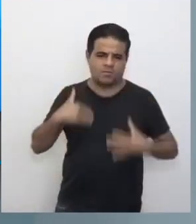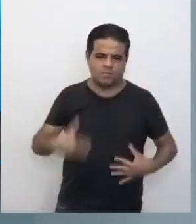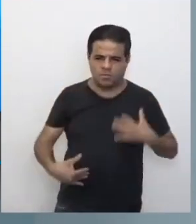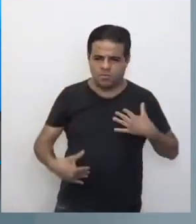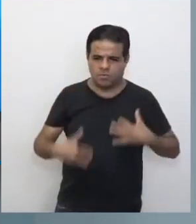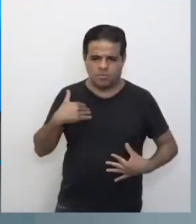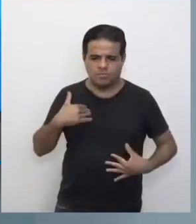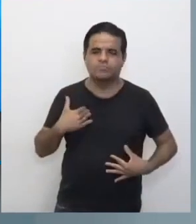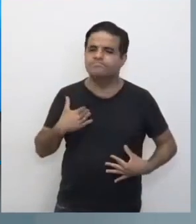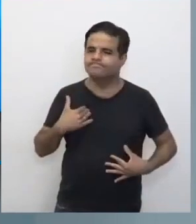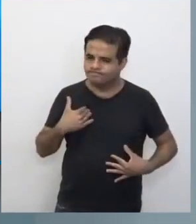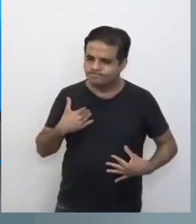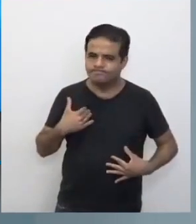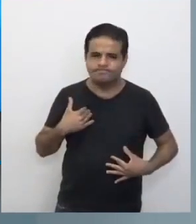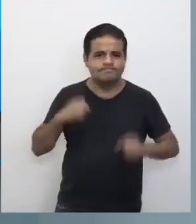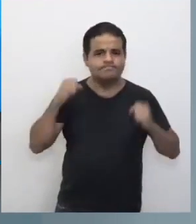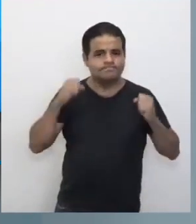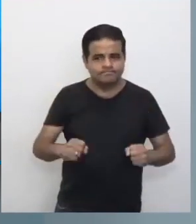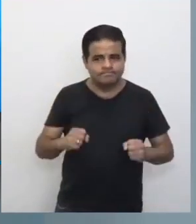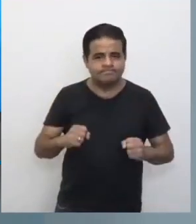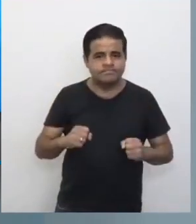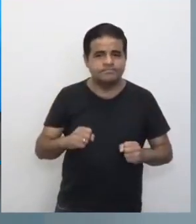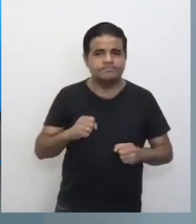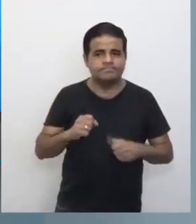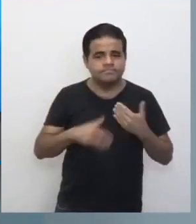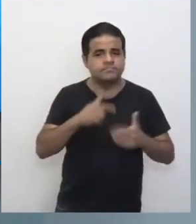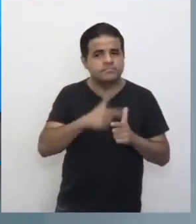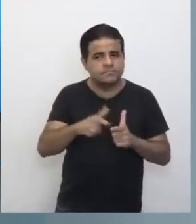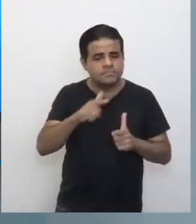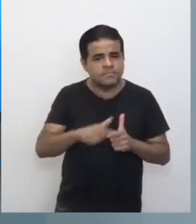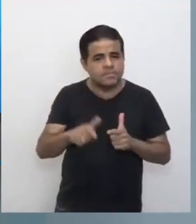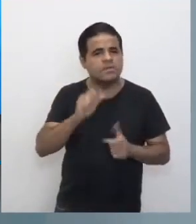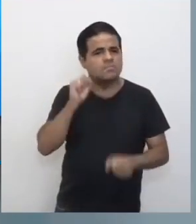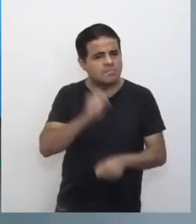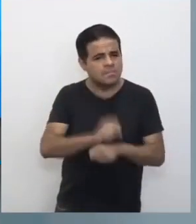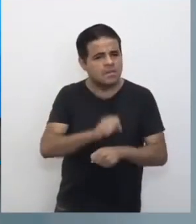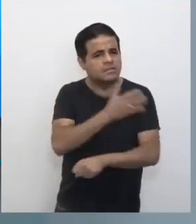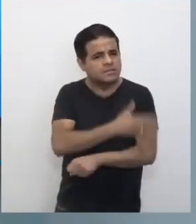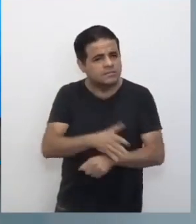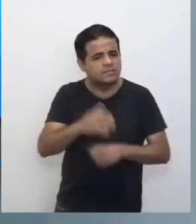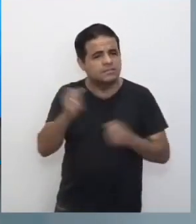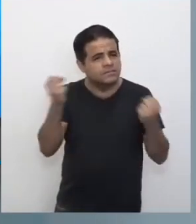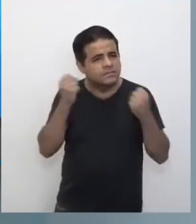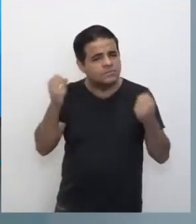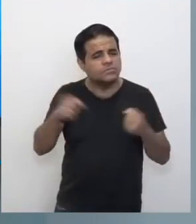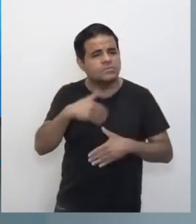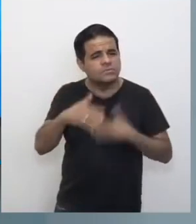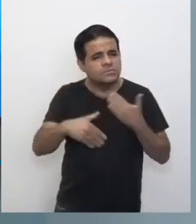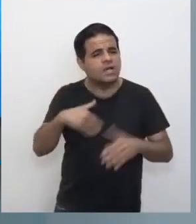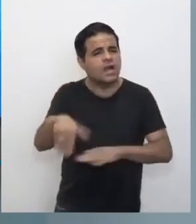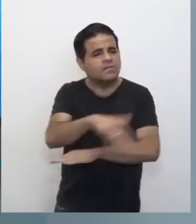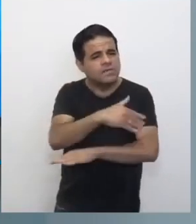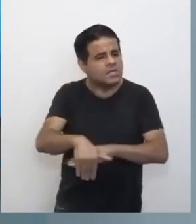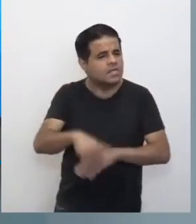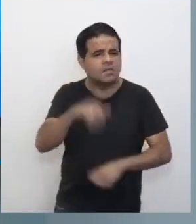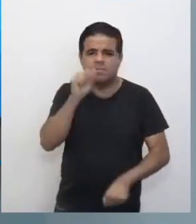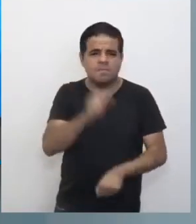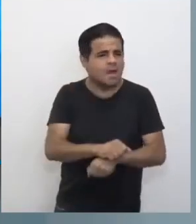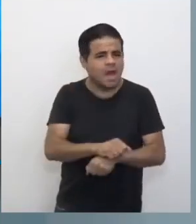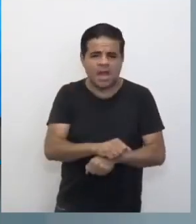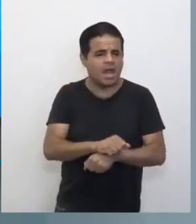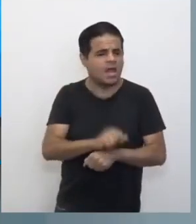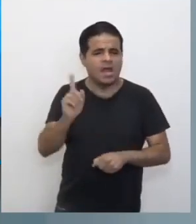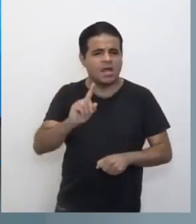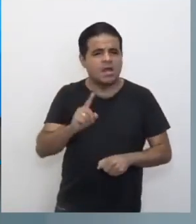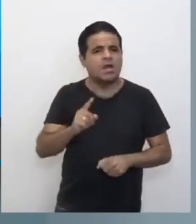que benefícios. Aí digo, professor, então eu paro de fazer exercício físico porque o único lugar que eu posso fazer é na avenida. Não deve parar de fazer, mas